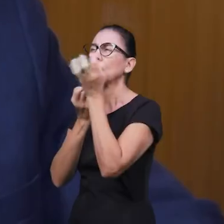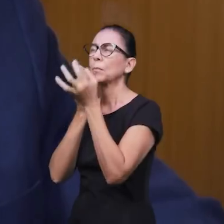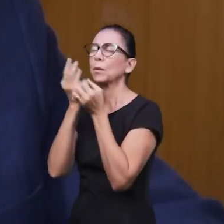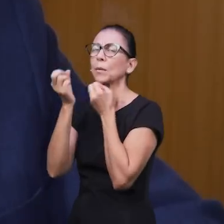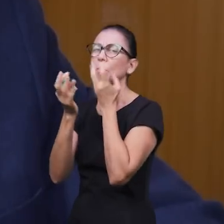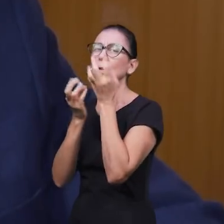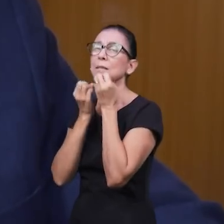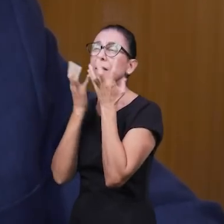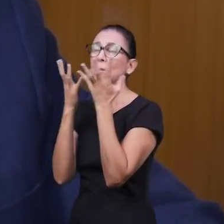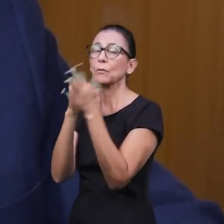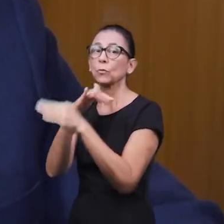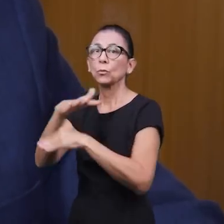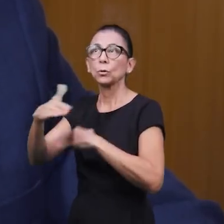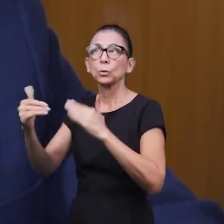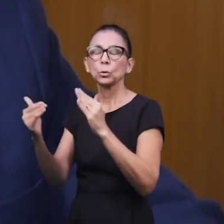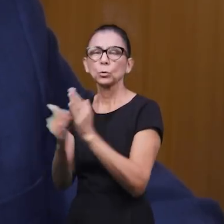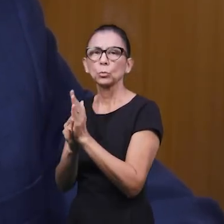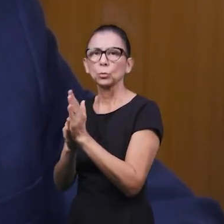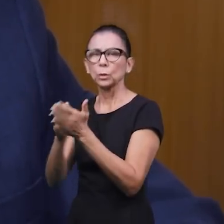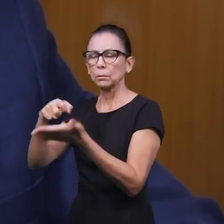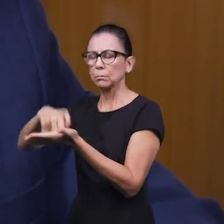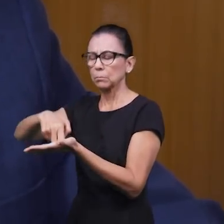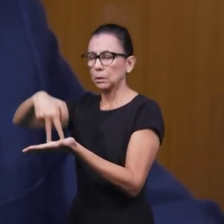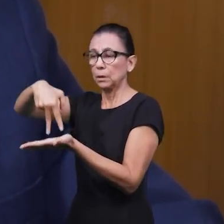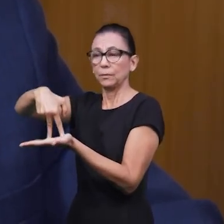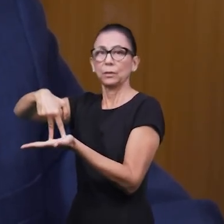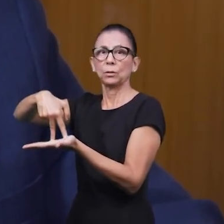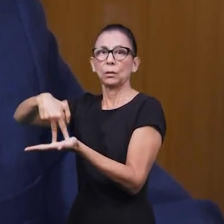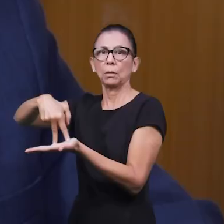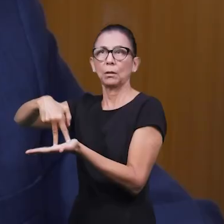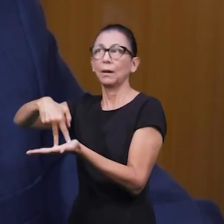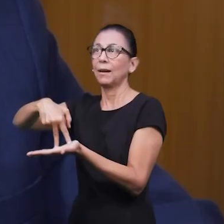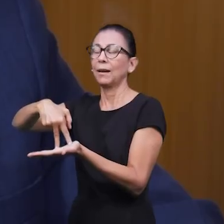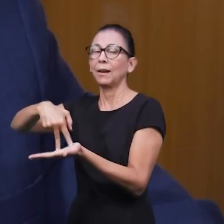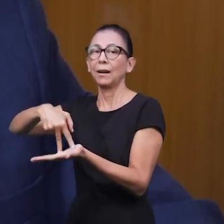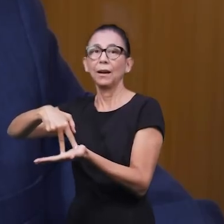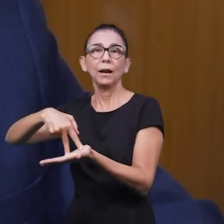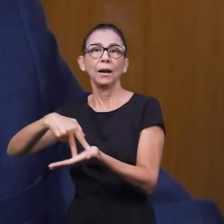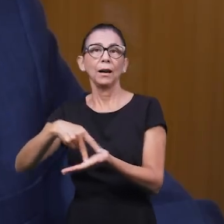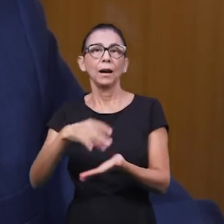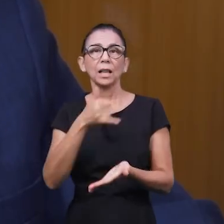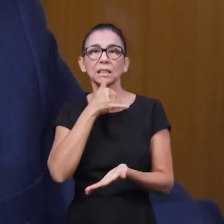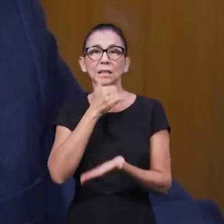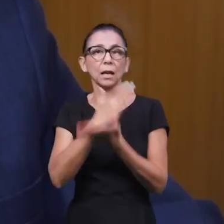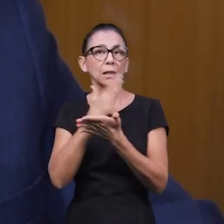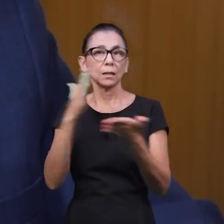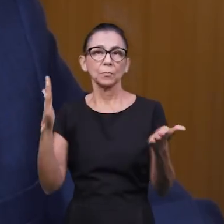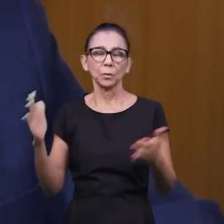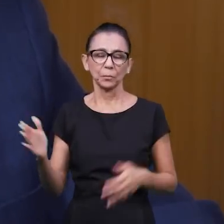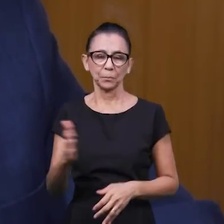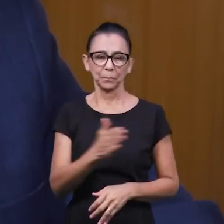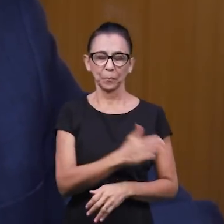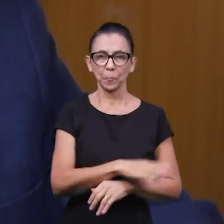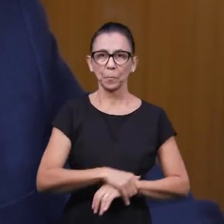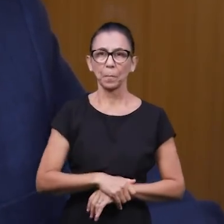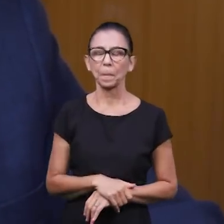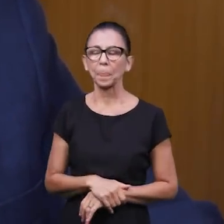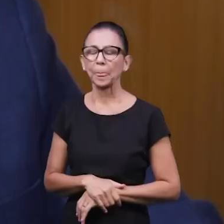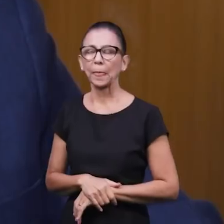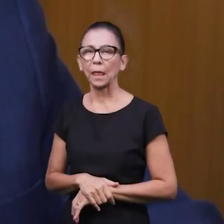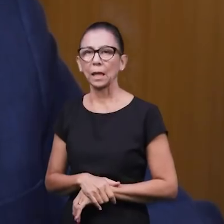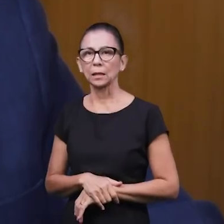que a oração dela ia ser respondida. Às vezes nós vemos irmãos, eu lembro de uma irmã que tem na minha igreja, tem até o filhozinho